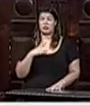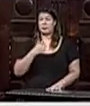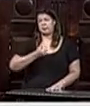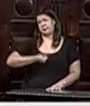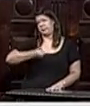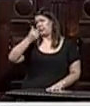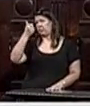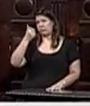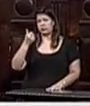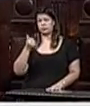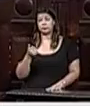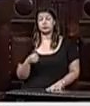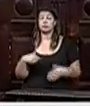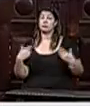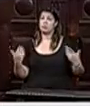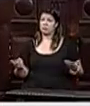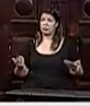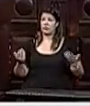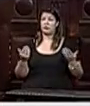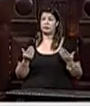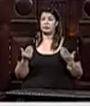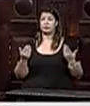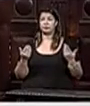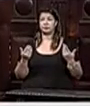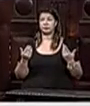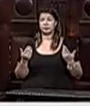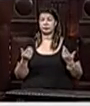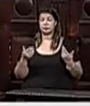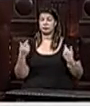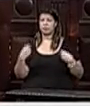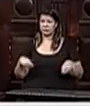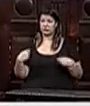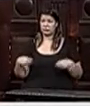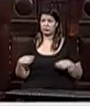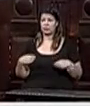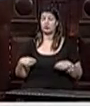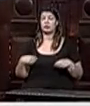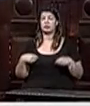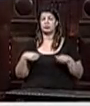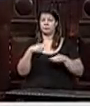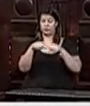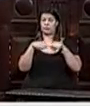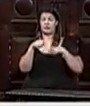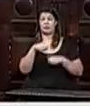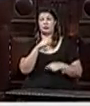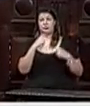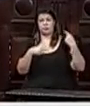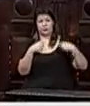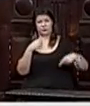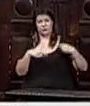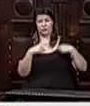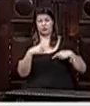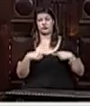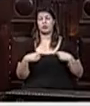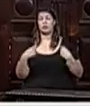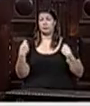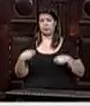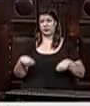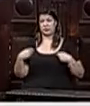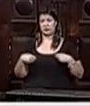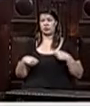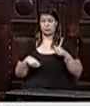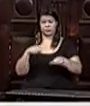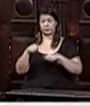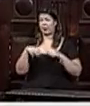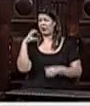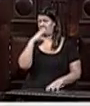mais adequado. É claro que, para isso, daí a necessidade de concertação política, teríamos que fazer uma